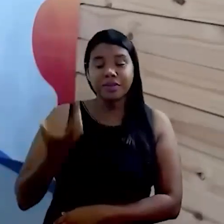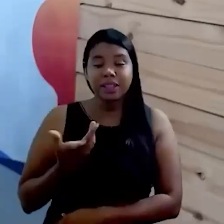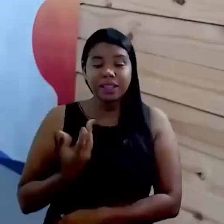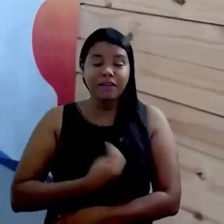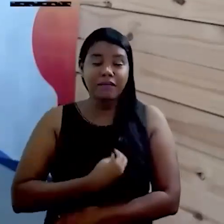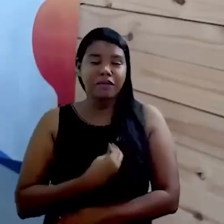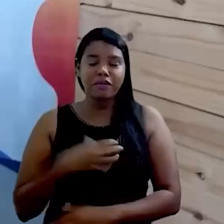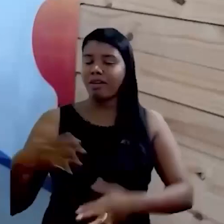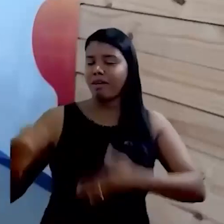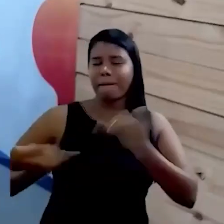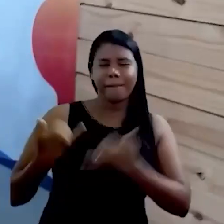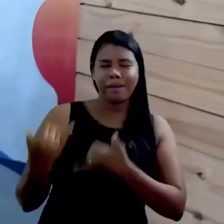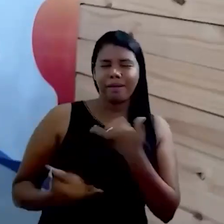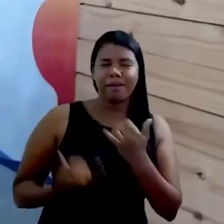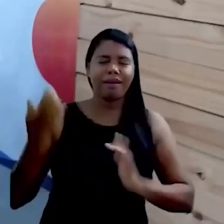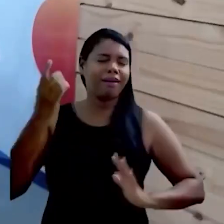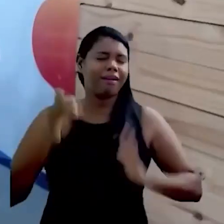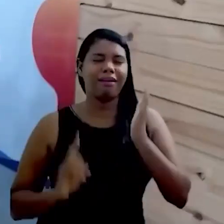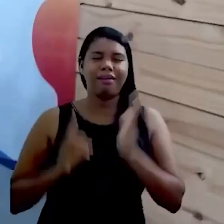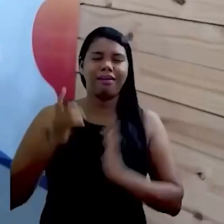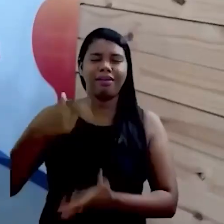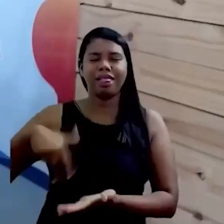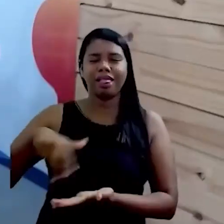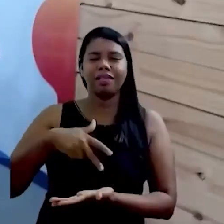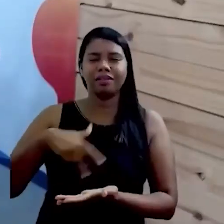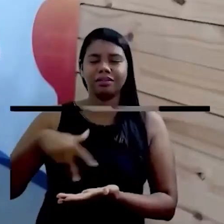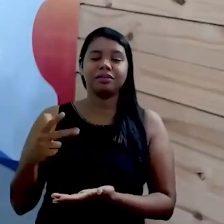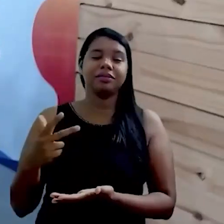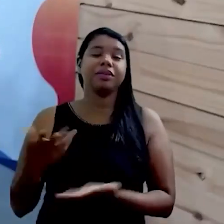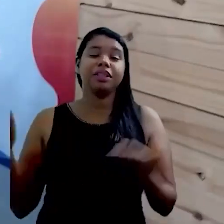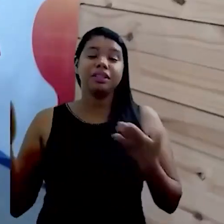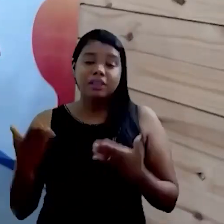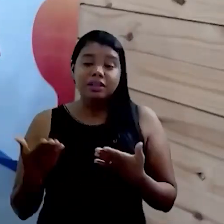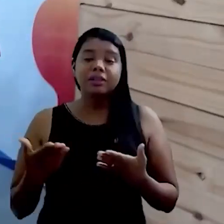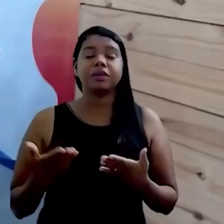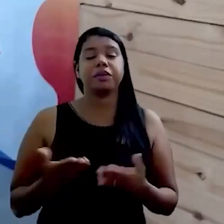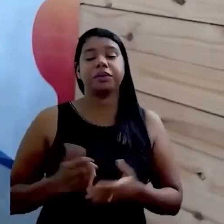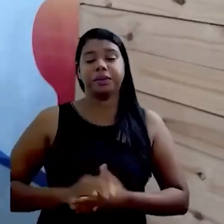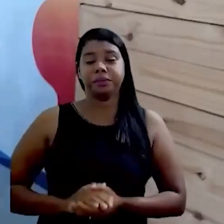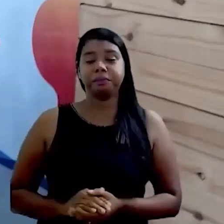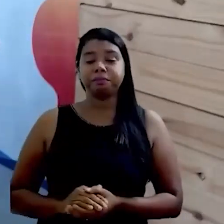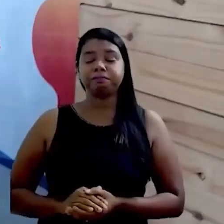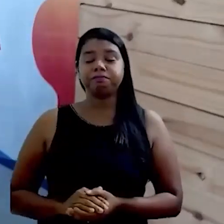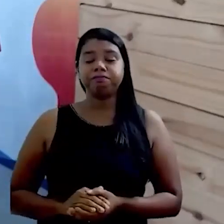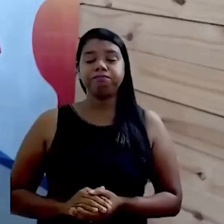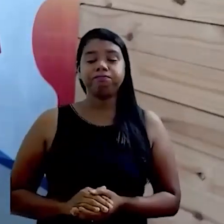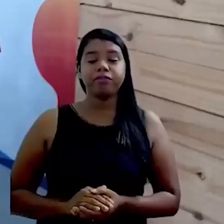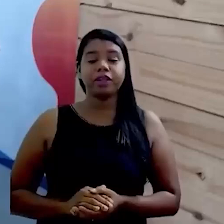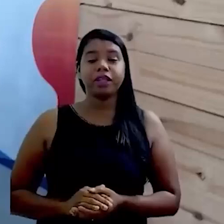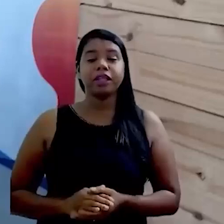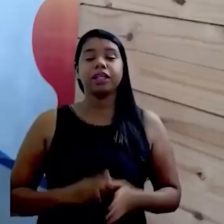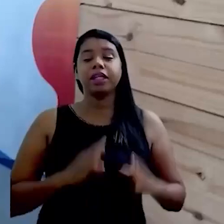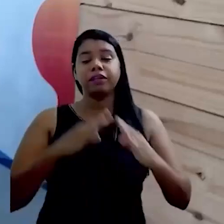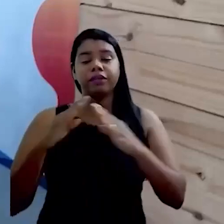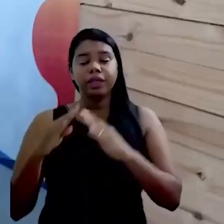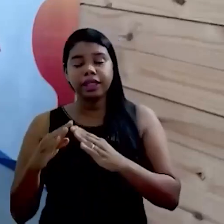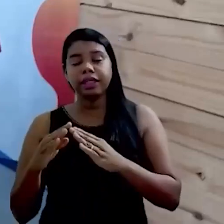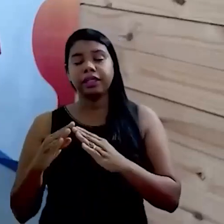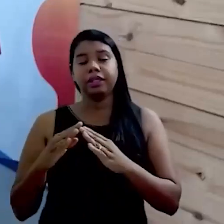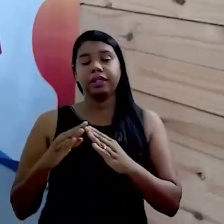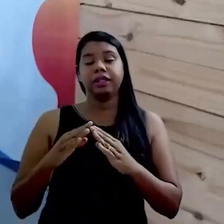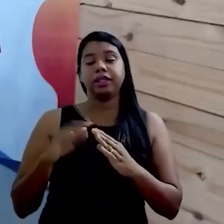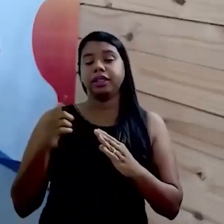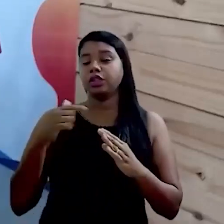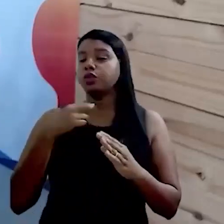viver o carnaval. Isso tem muito desses anos de restrições, né? De momentos que a gente tinha que ficar dentro de casa, de momentos que a gente não podia